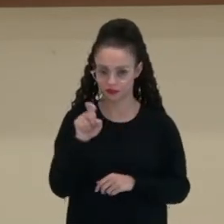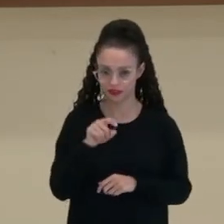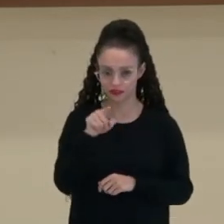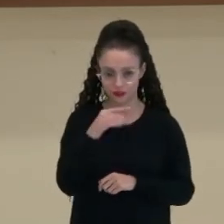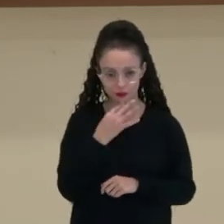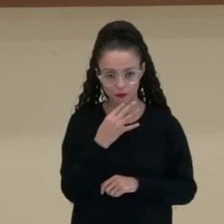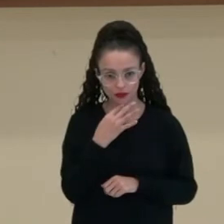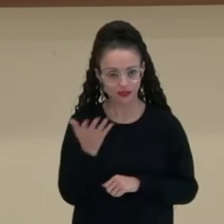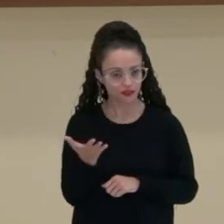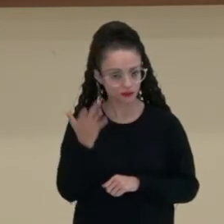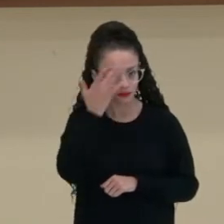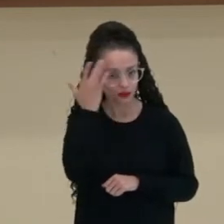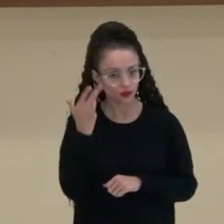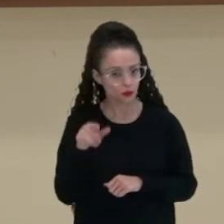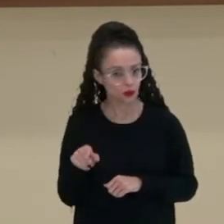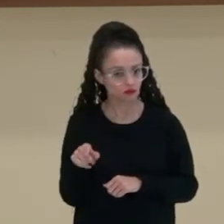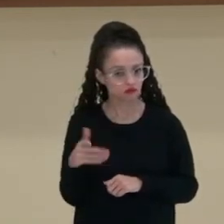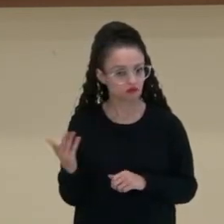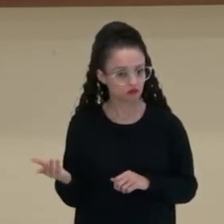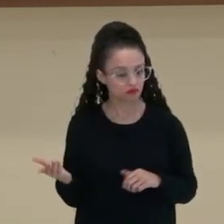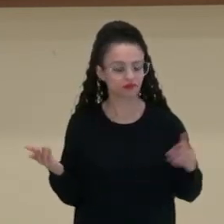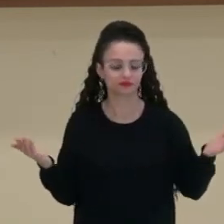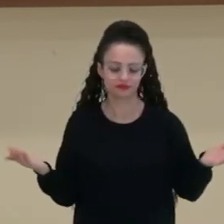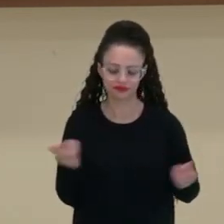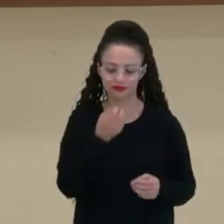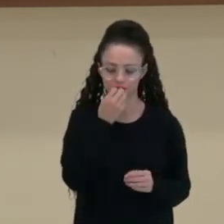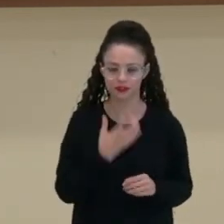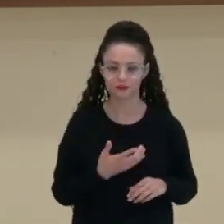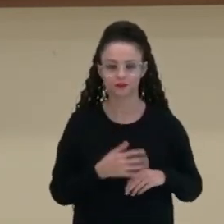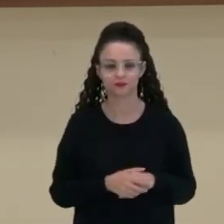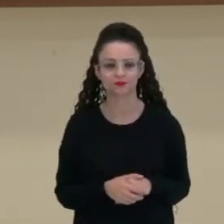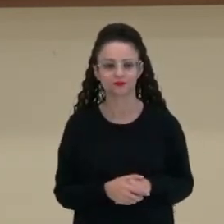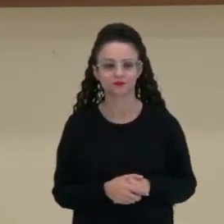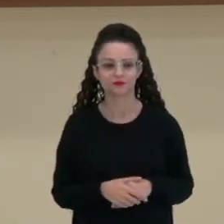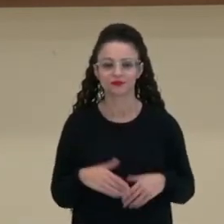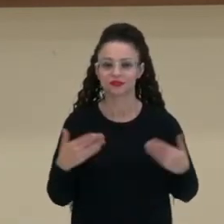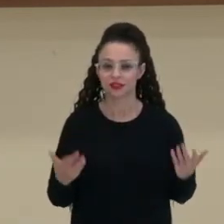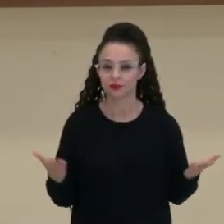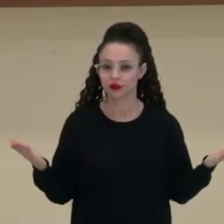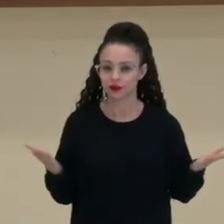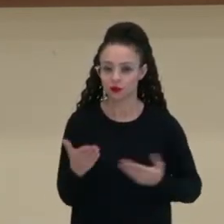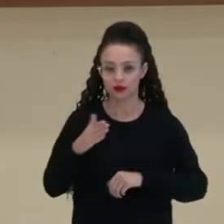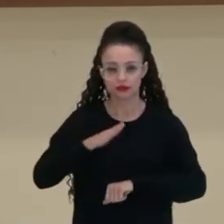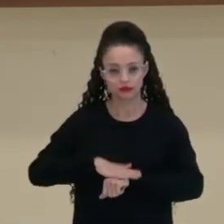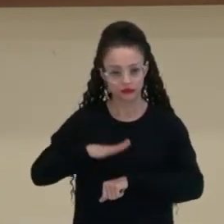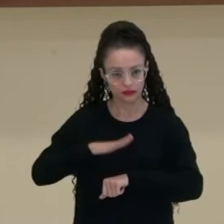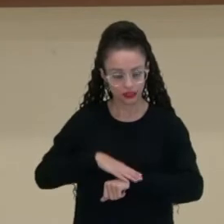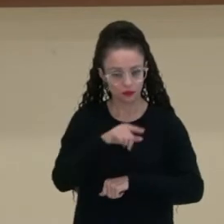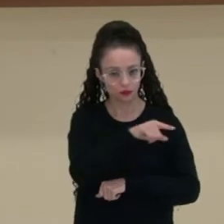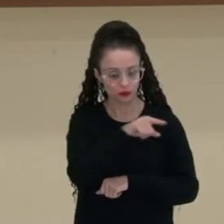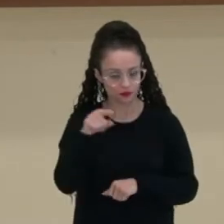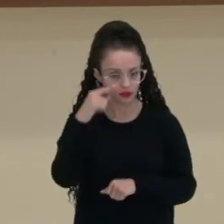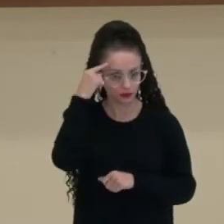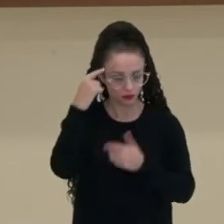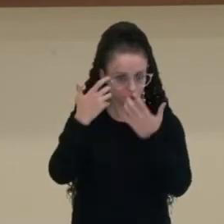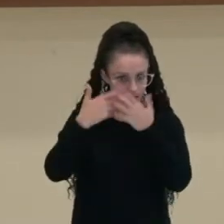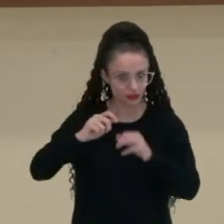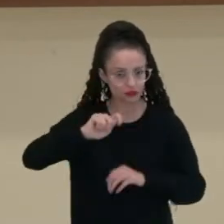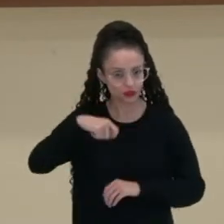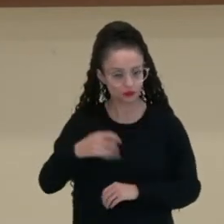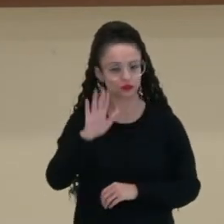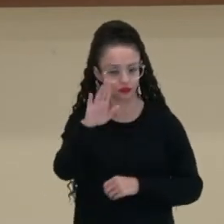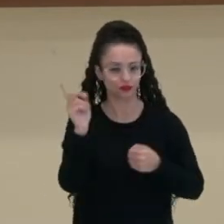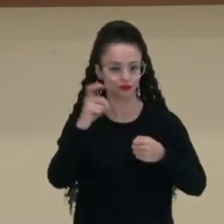conhece alguém que lida com isso? Ah, muito bem. Então agora eu vou dar um tempinho para você pensar sobre isso e